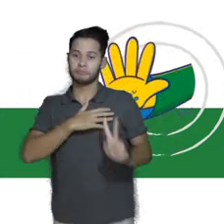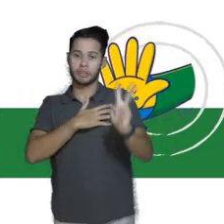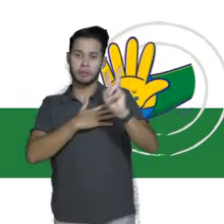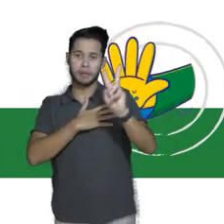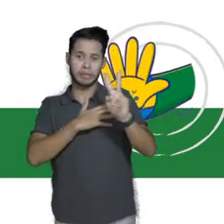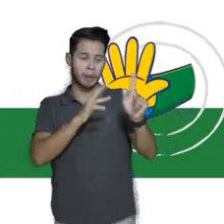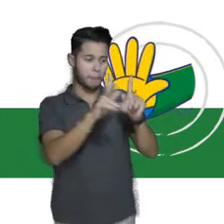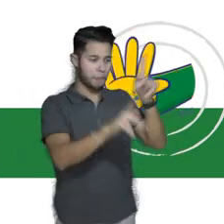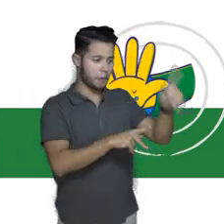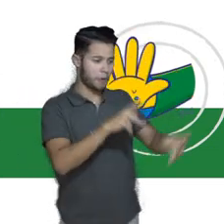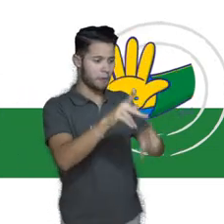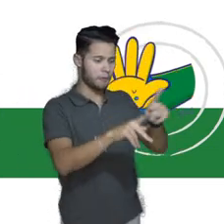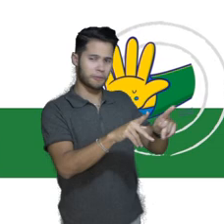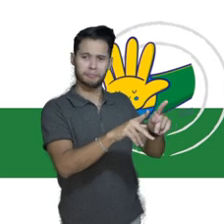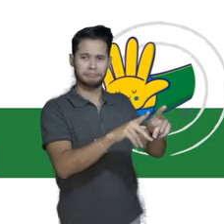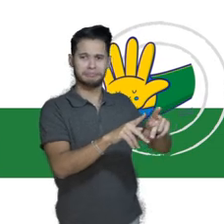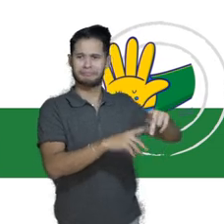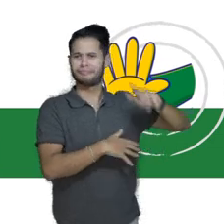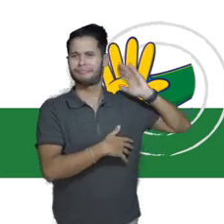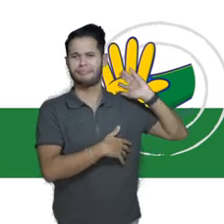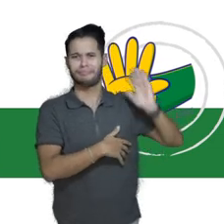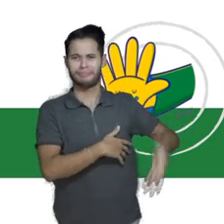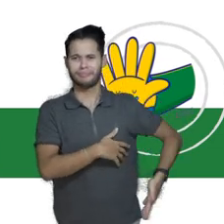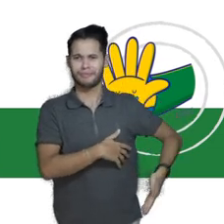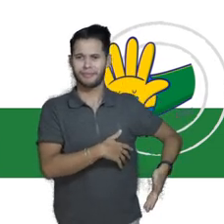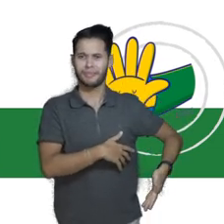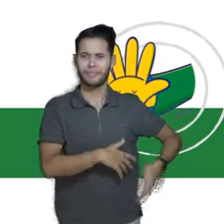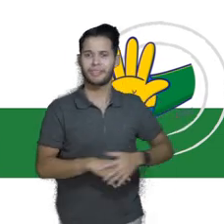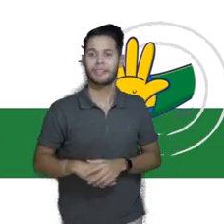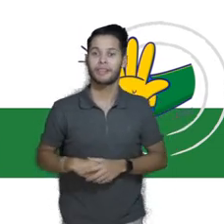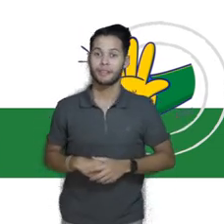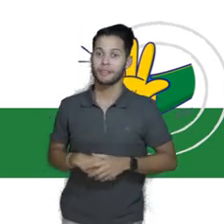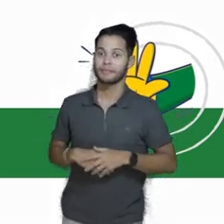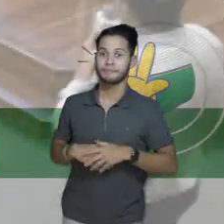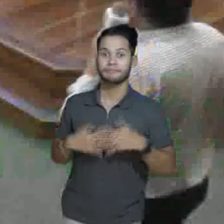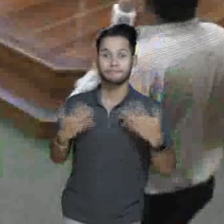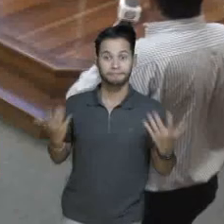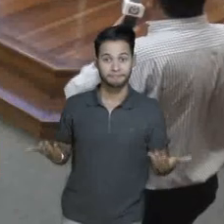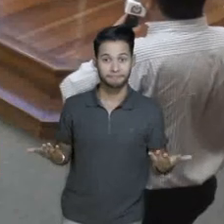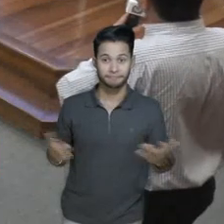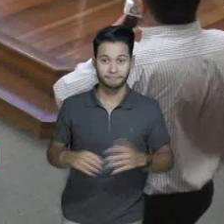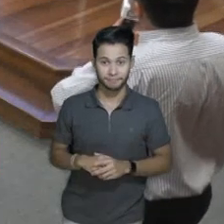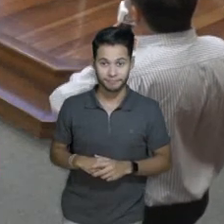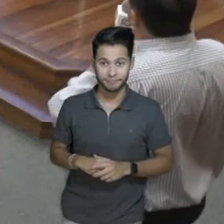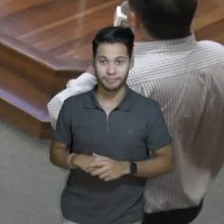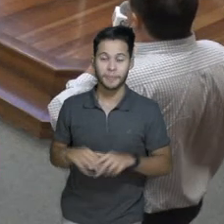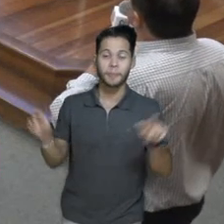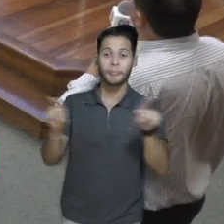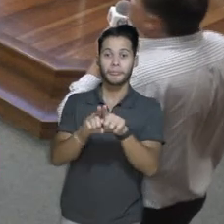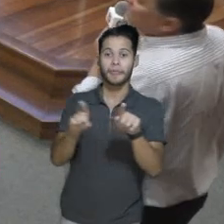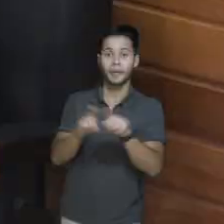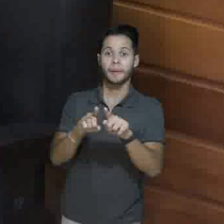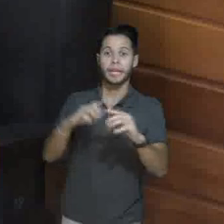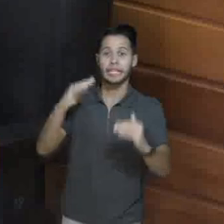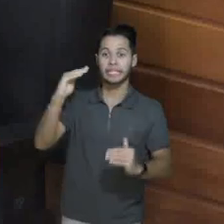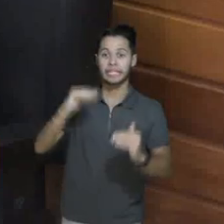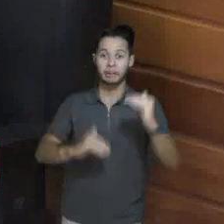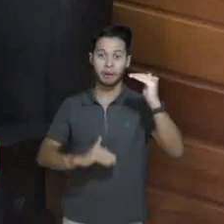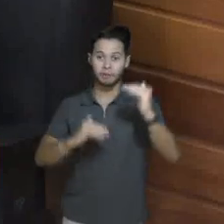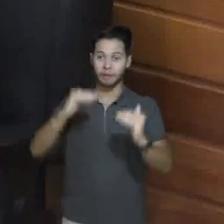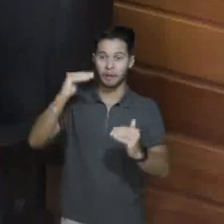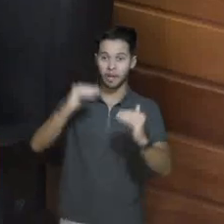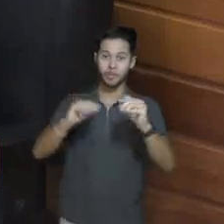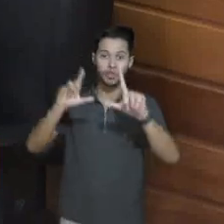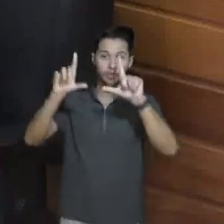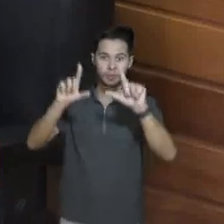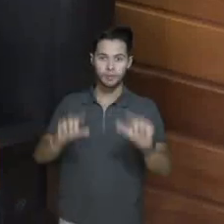benécias da lei para o meu inimigo o Rigor da Lei baixos níveis de desigualdade cara quando tu